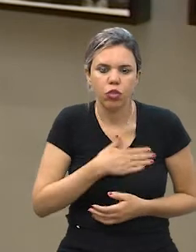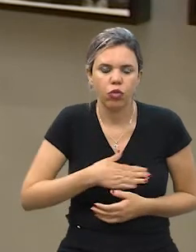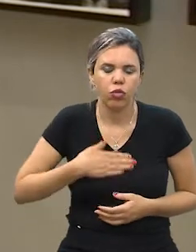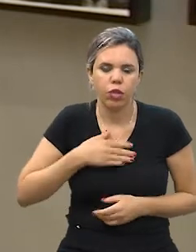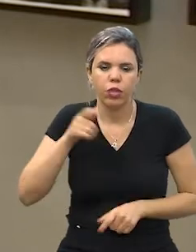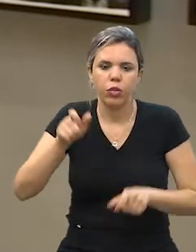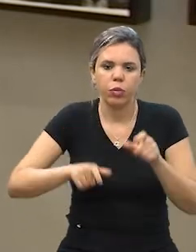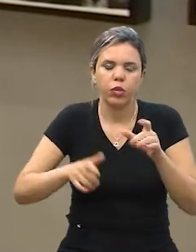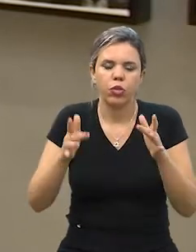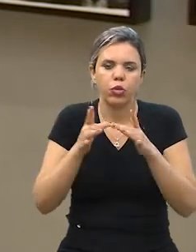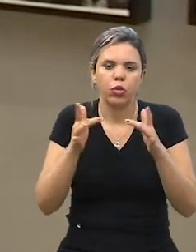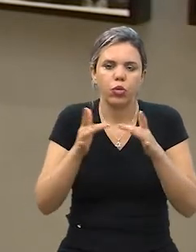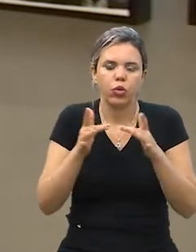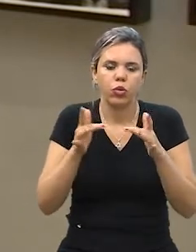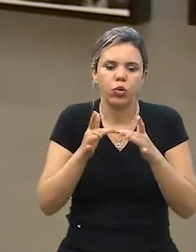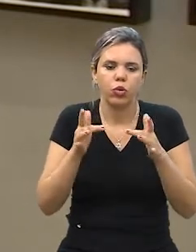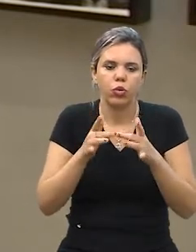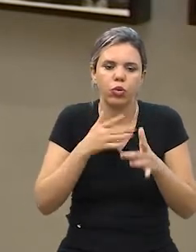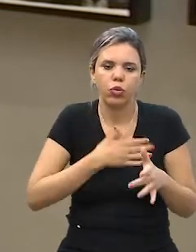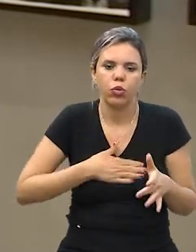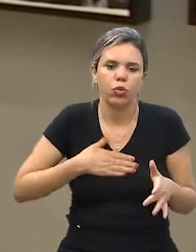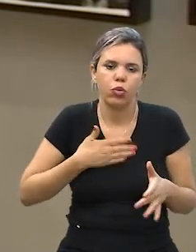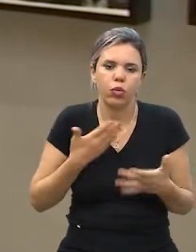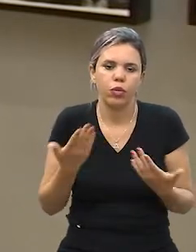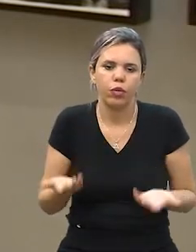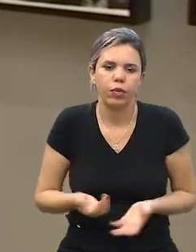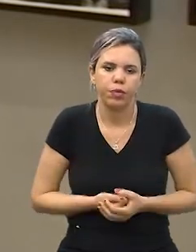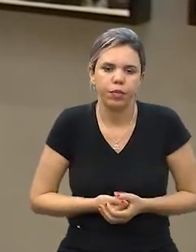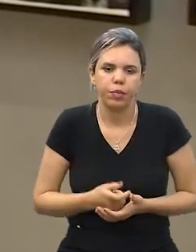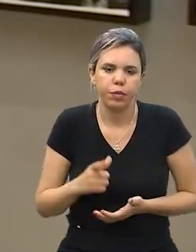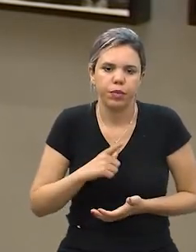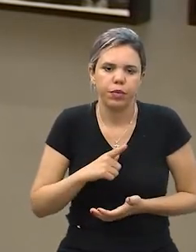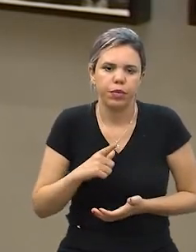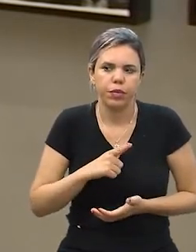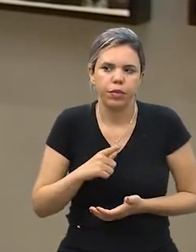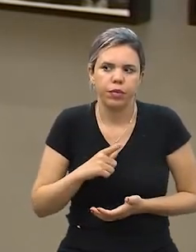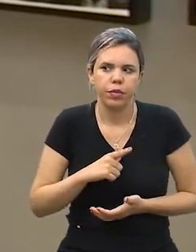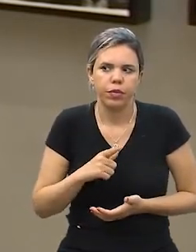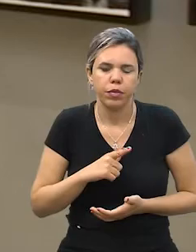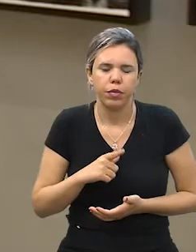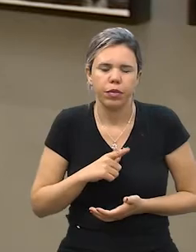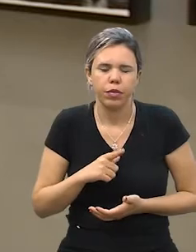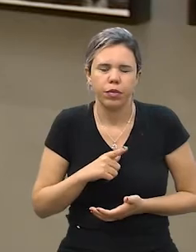gente, gostar de pessoas, ter uma